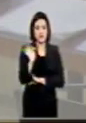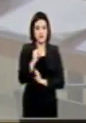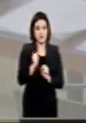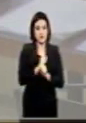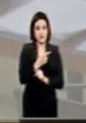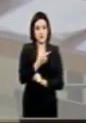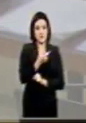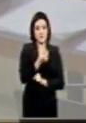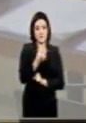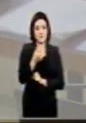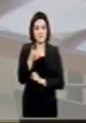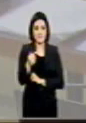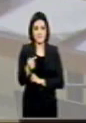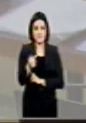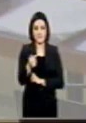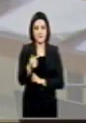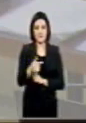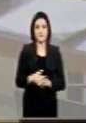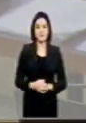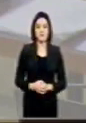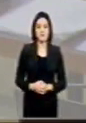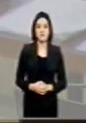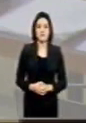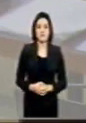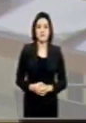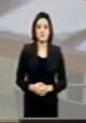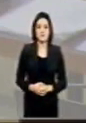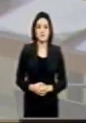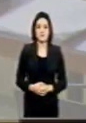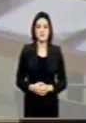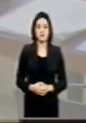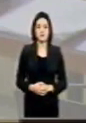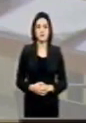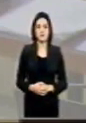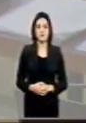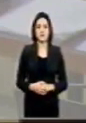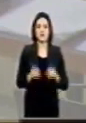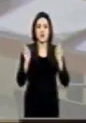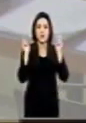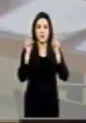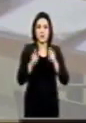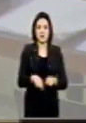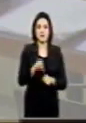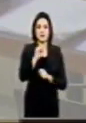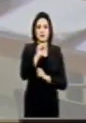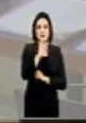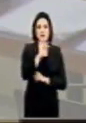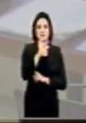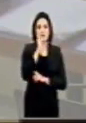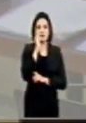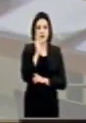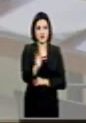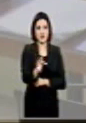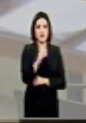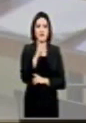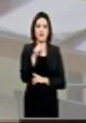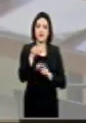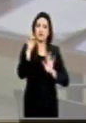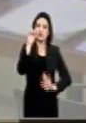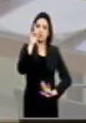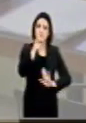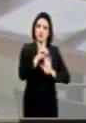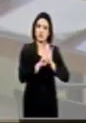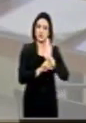aonde posso aurir que se assentou: a competência do Supremo é de direito estrito, não cabendo